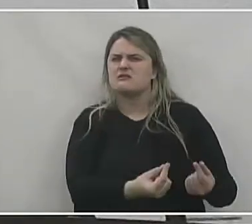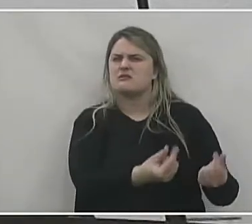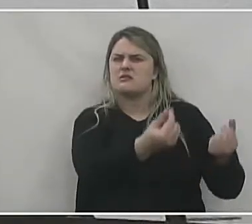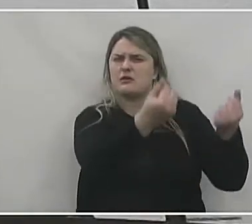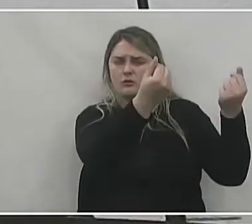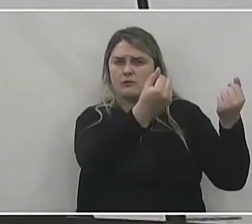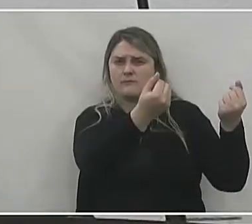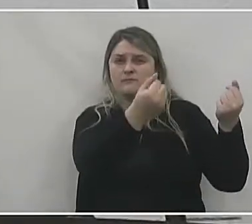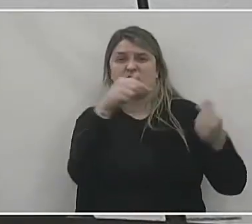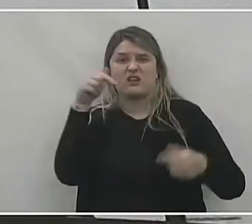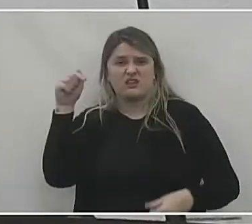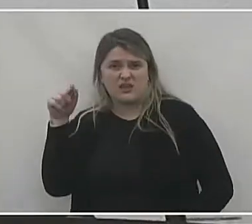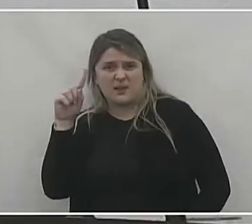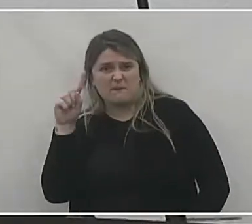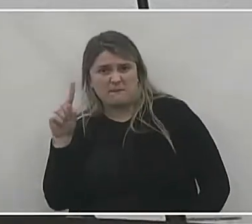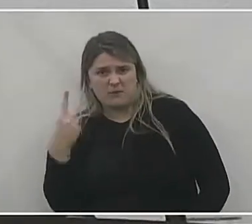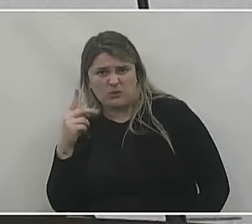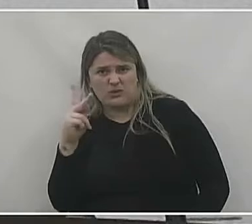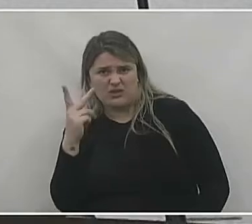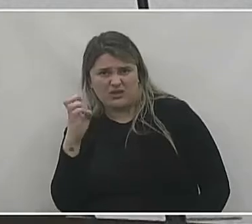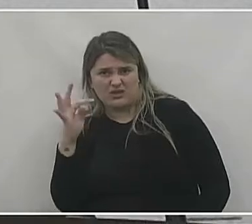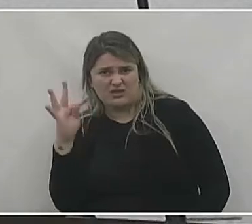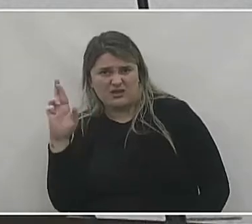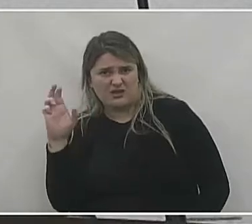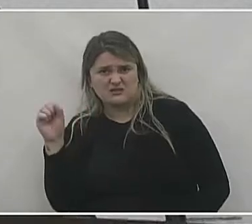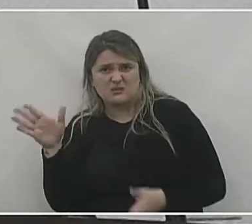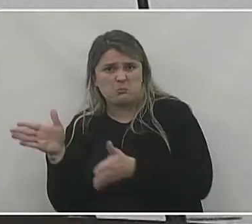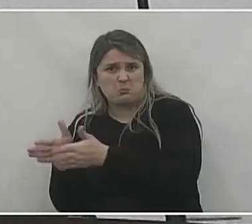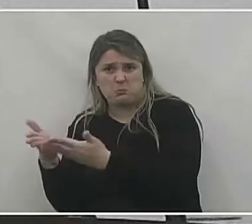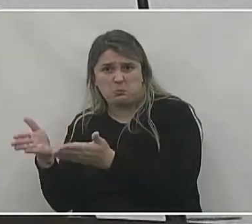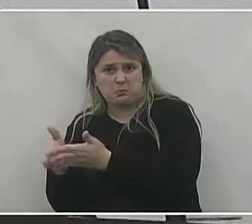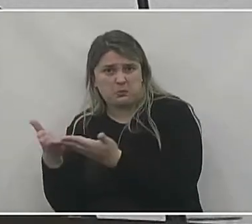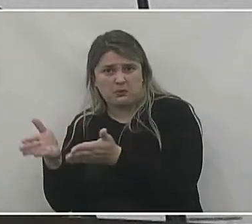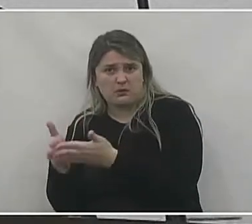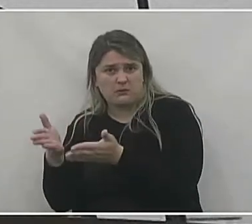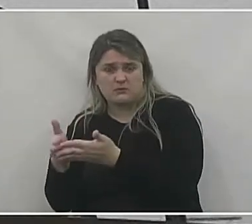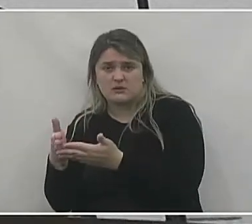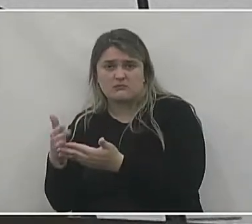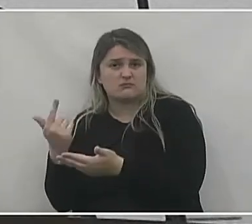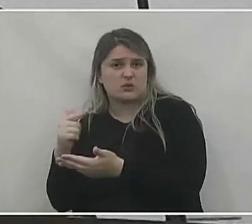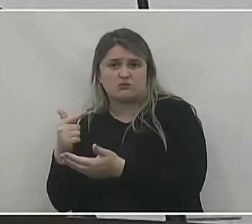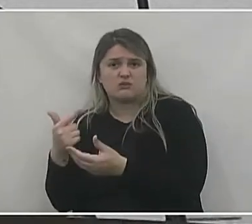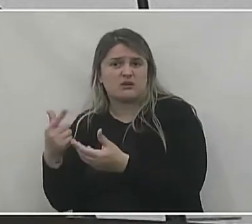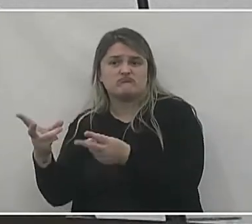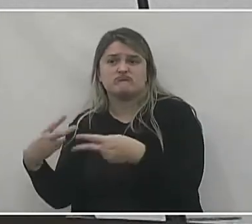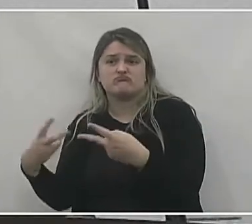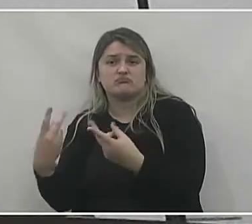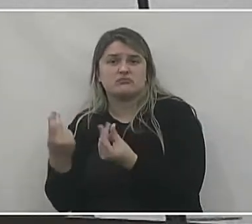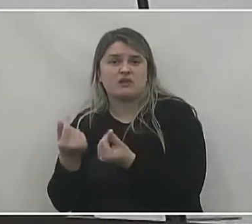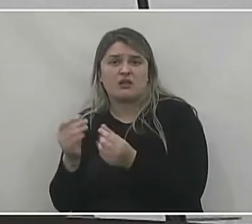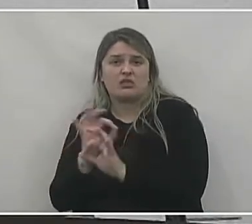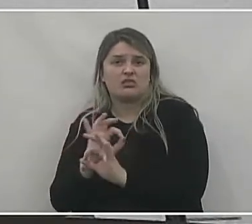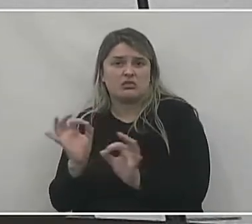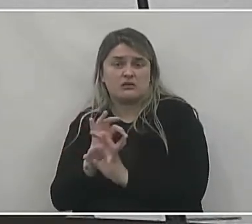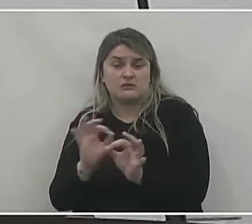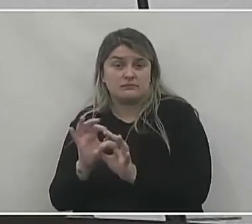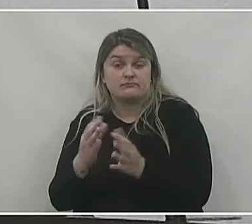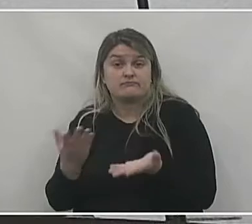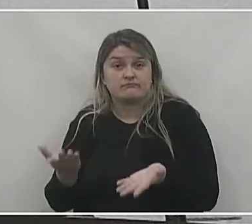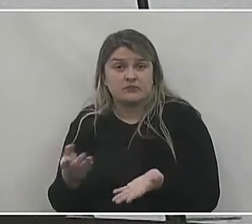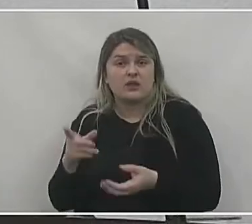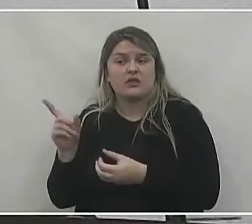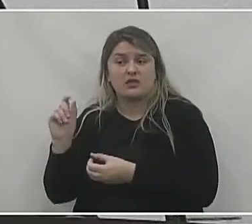A pessoa aqui com 1.000 hectares é pobre, porque ele não pode ter resultado financeiro. E nem